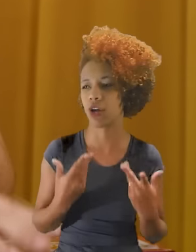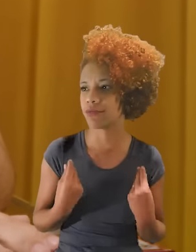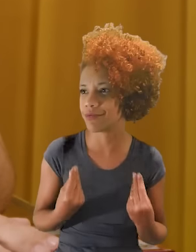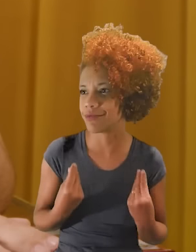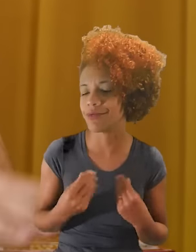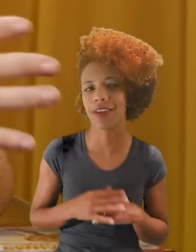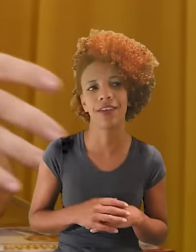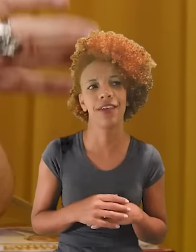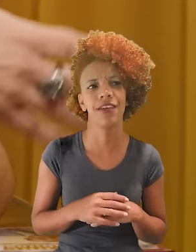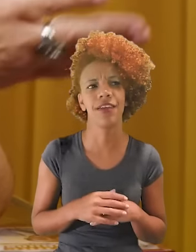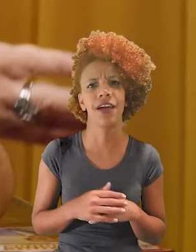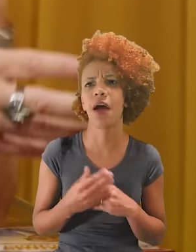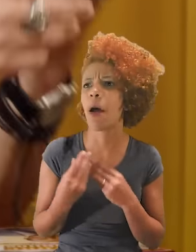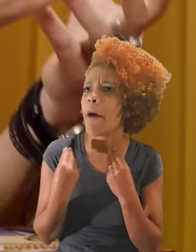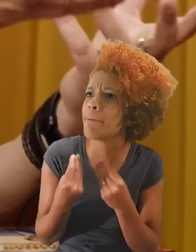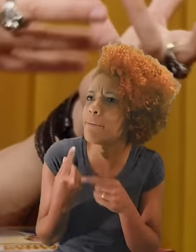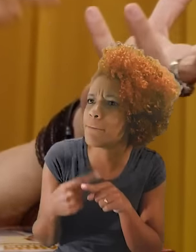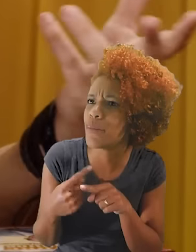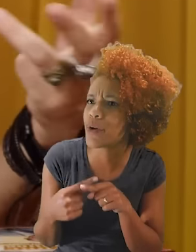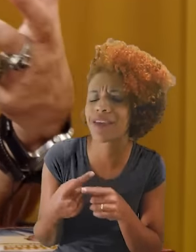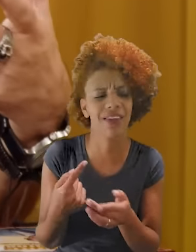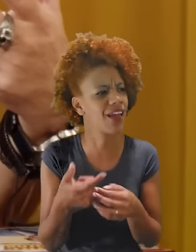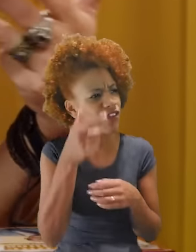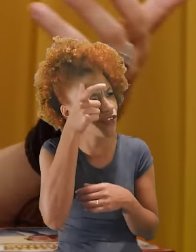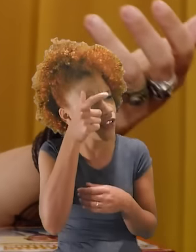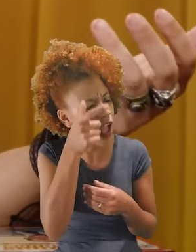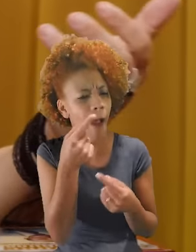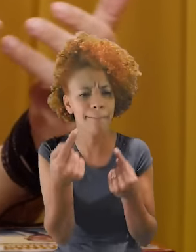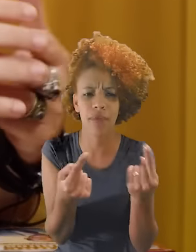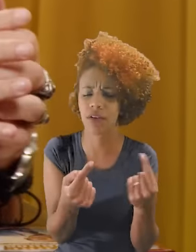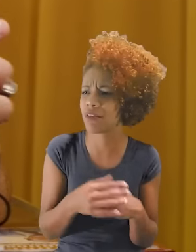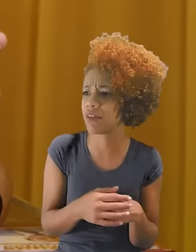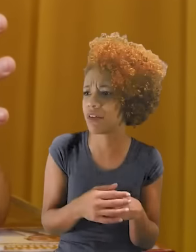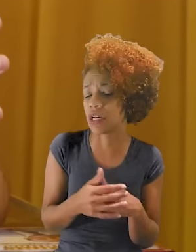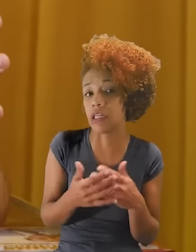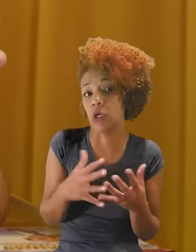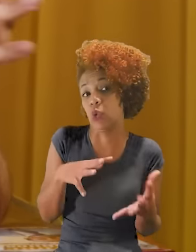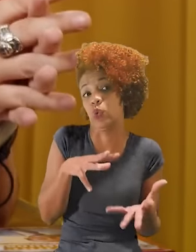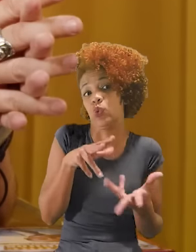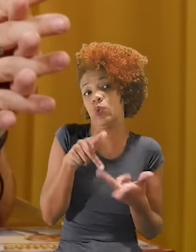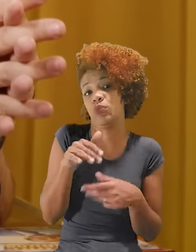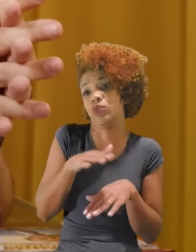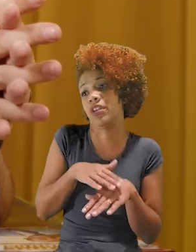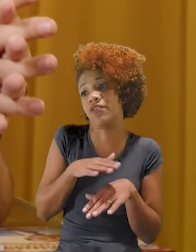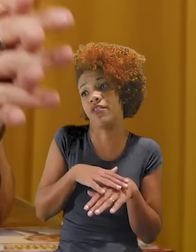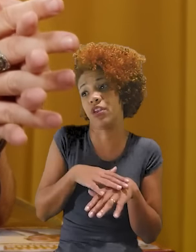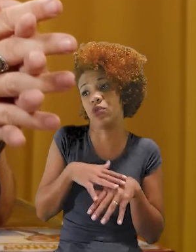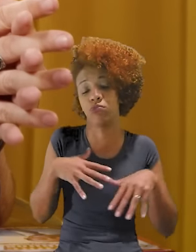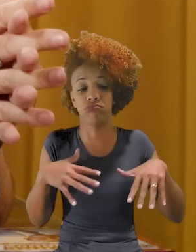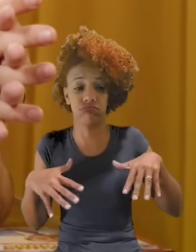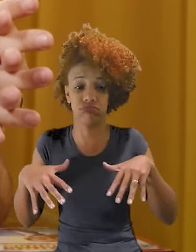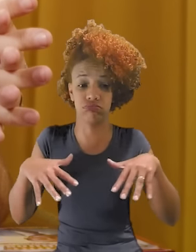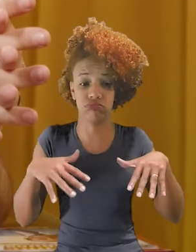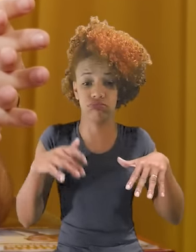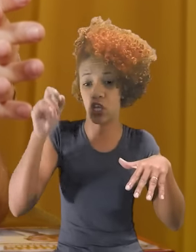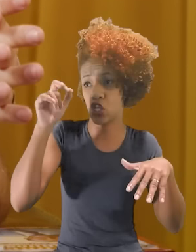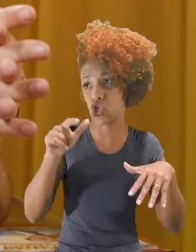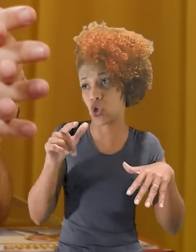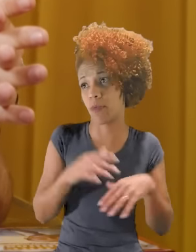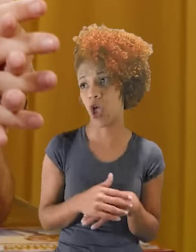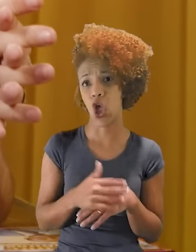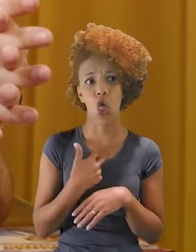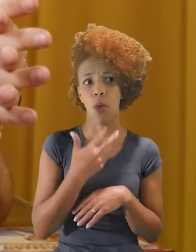né? Por que você fala essas coisas? Por exemplo, coloca um diabo ali, aqui. Aí ele falou, cara, o mundo é feito de sombras e de luz.